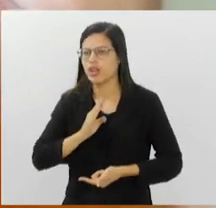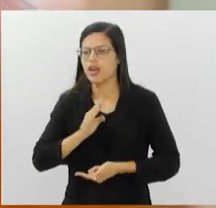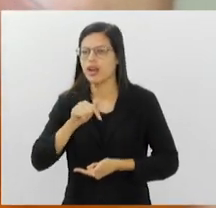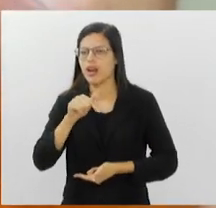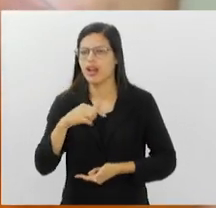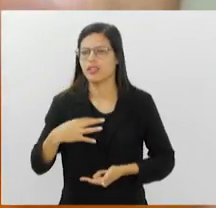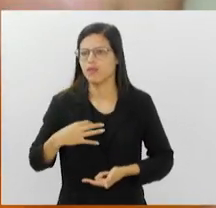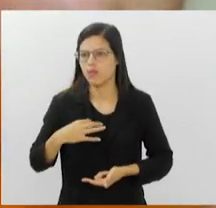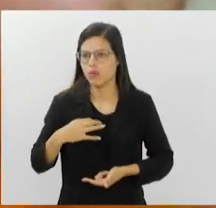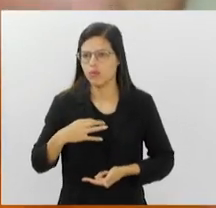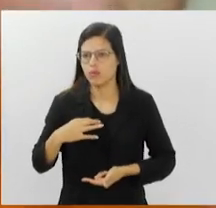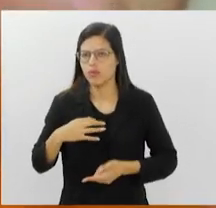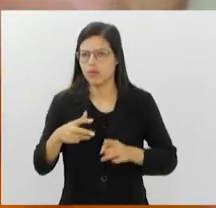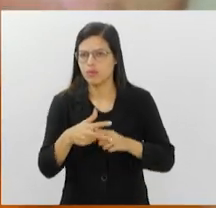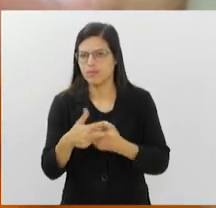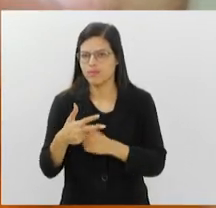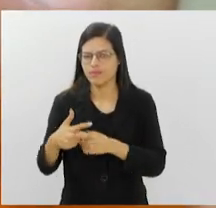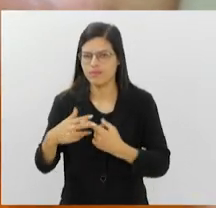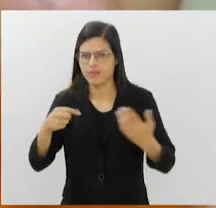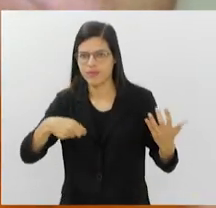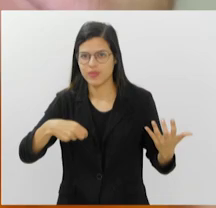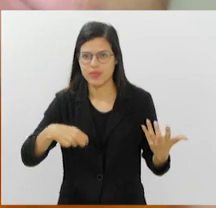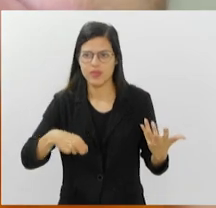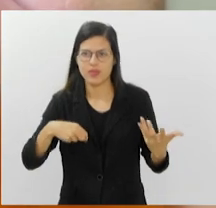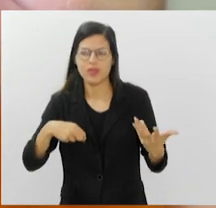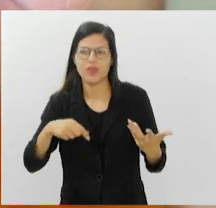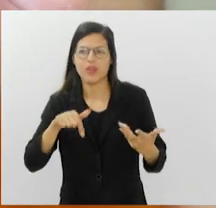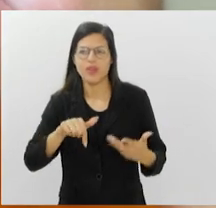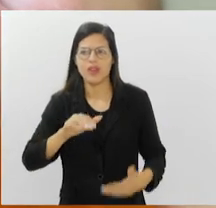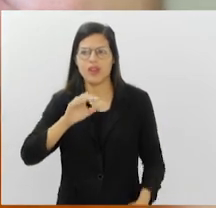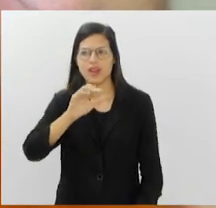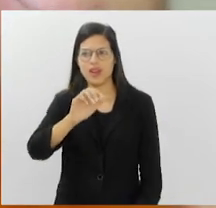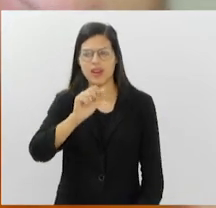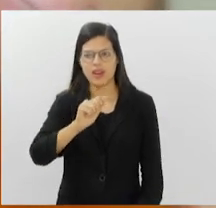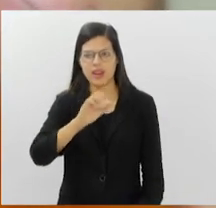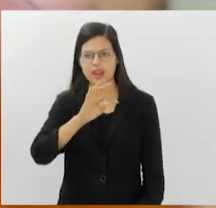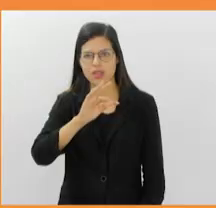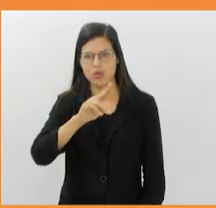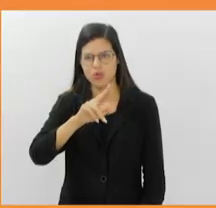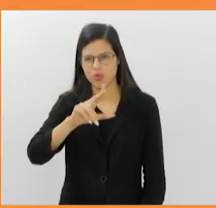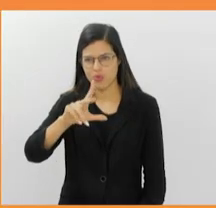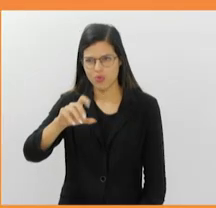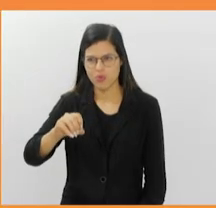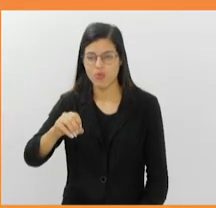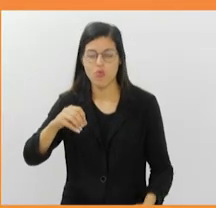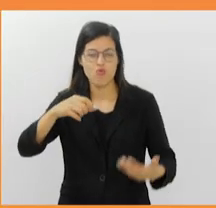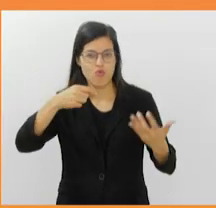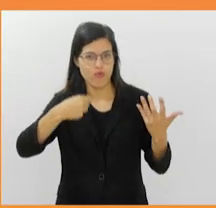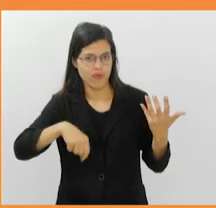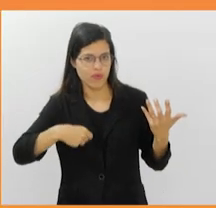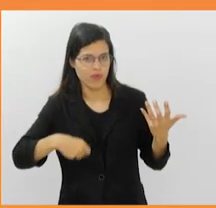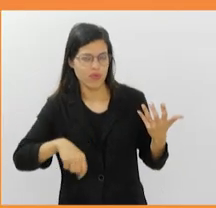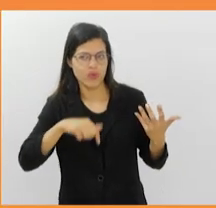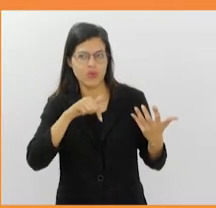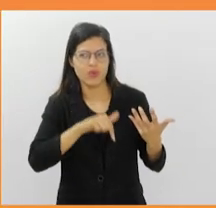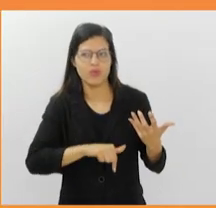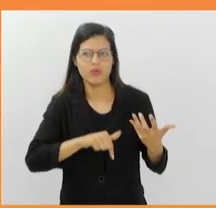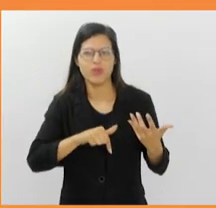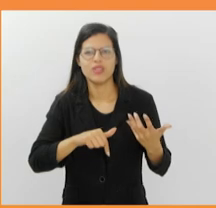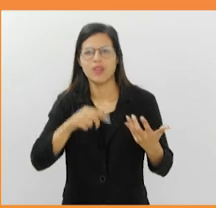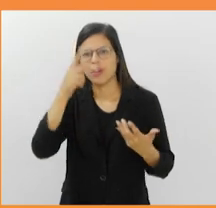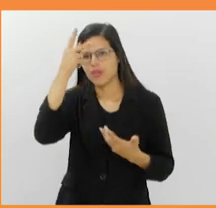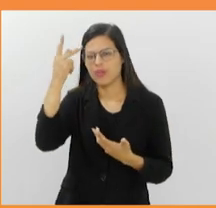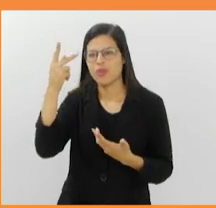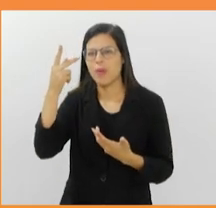do violão que foi do poeta e compositor Catulo da Paixão Cearense. O violão do autor de Luar do